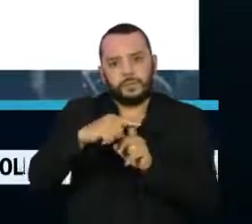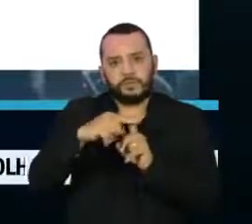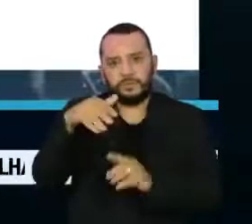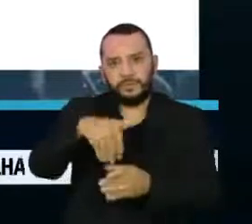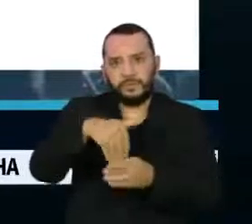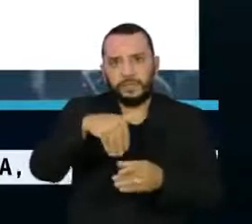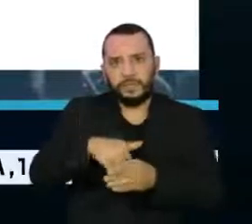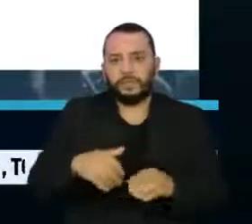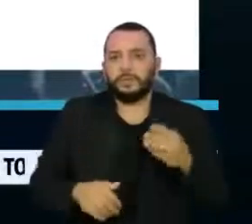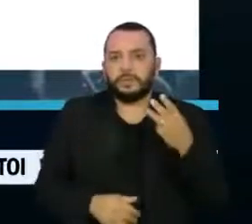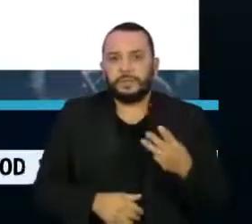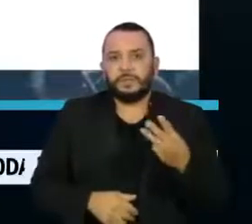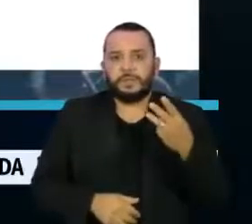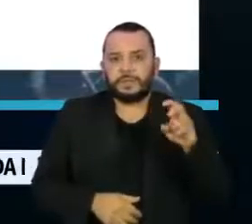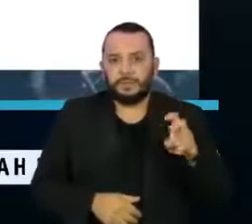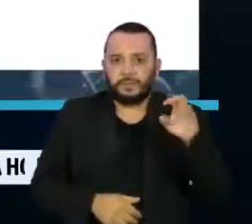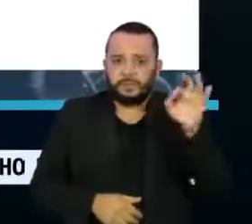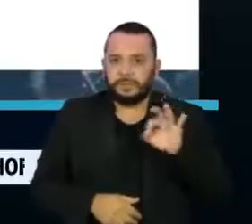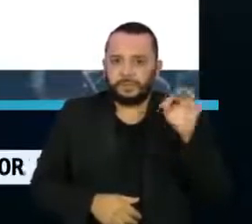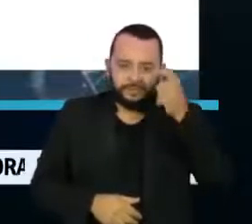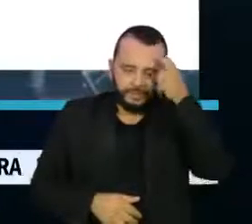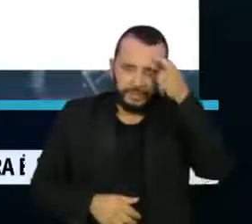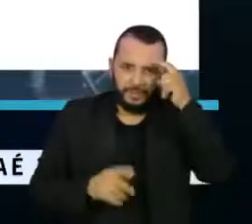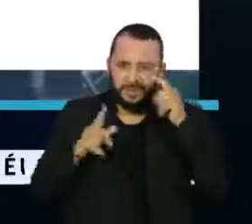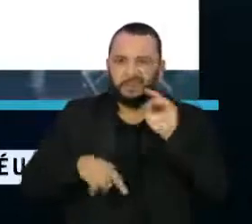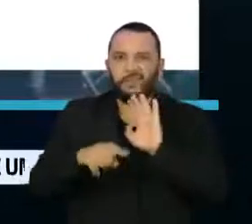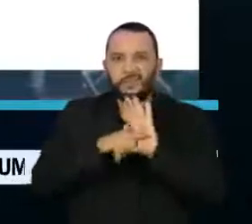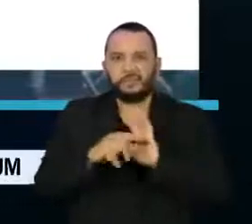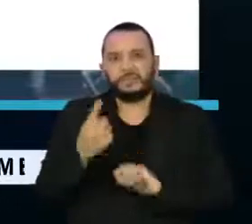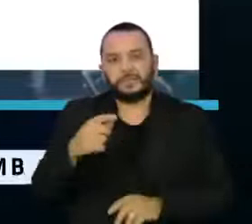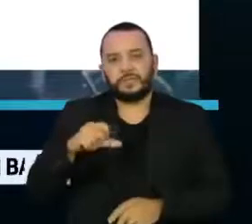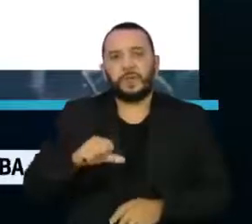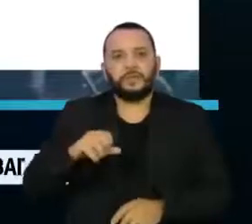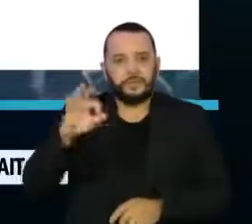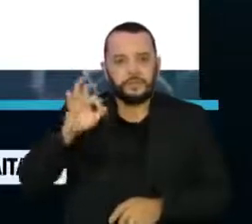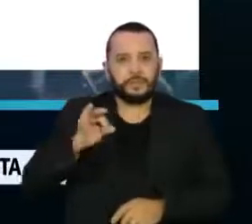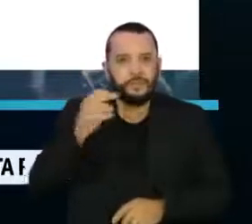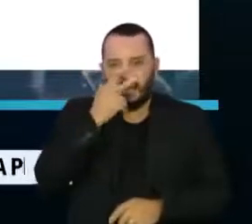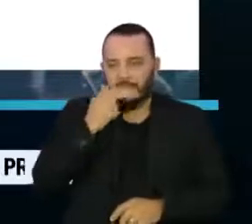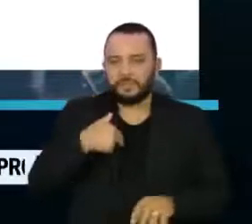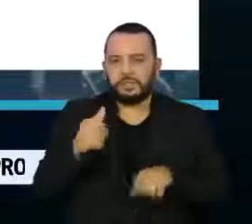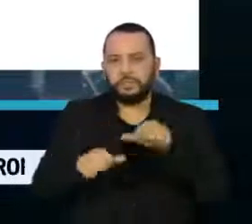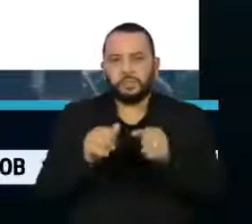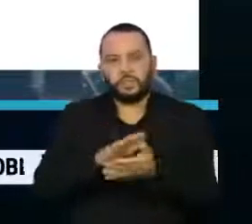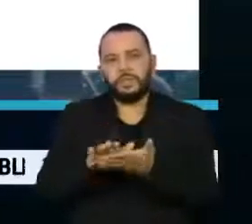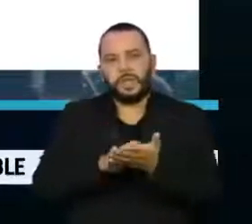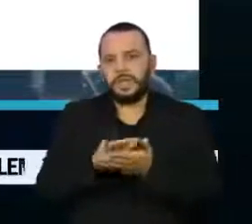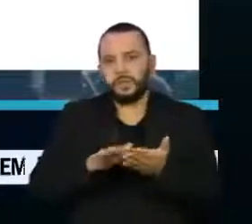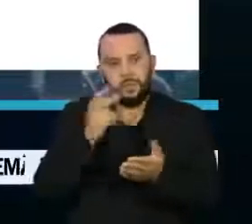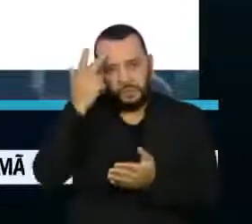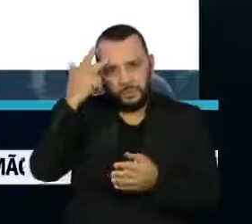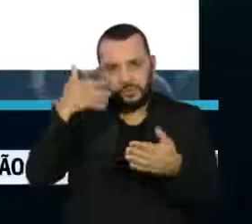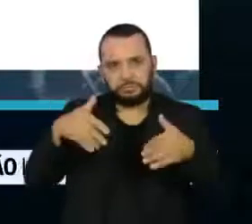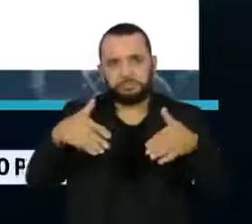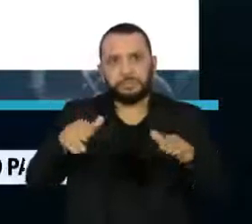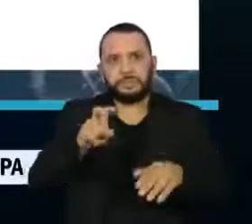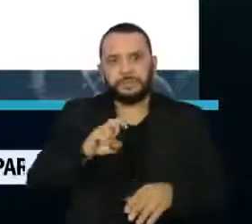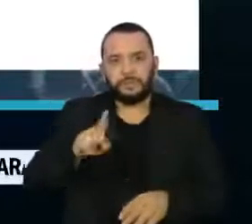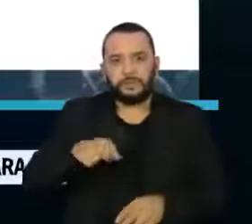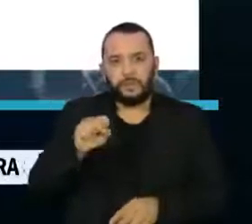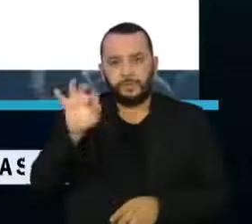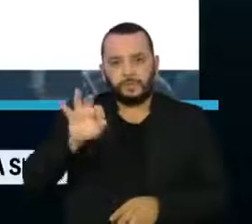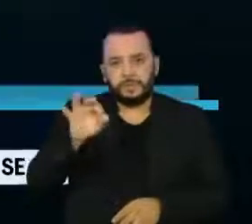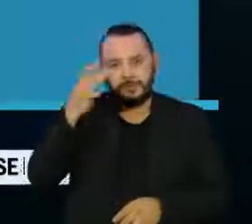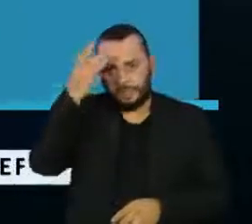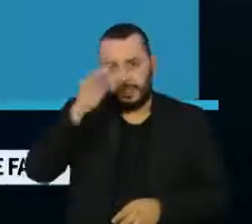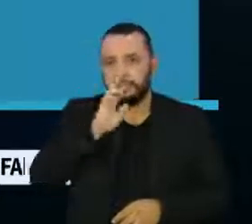enquanto que para quase 35% é negativa. 19% acham que nada muda e 5,8% não souberam ou